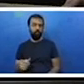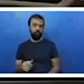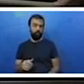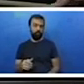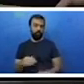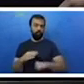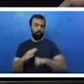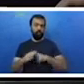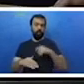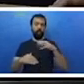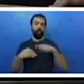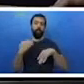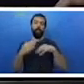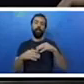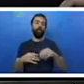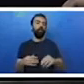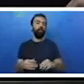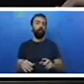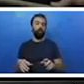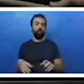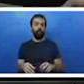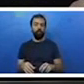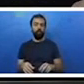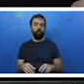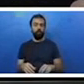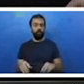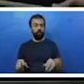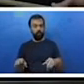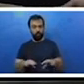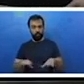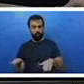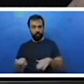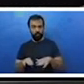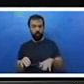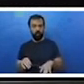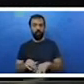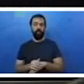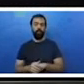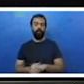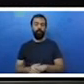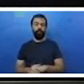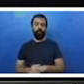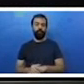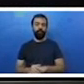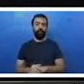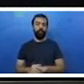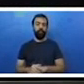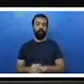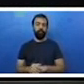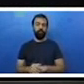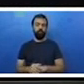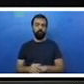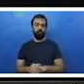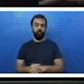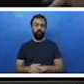Então você tendo um corpo bem flexível, você consegue realizar essa quantidade de manobra de melhor maneira possível.